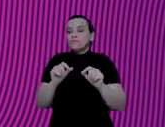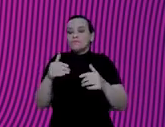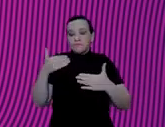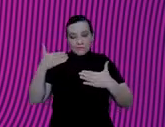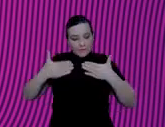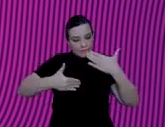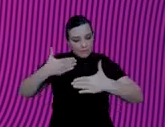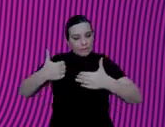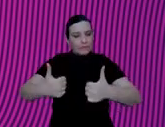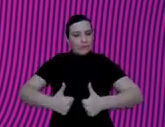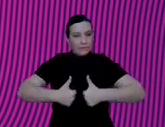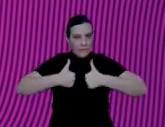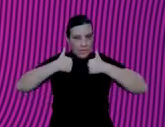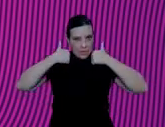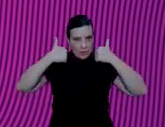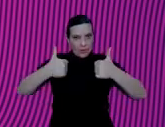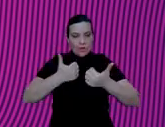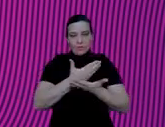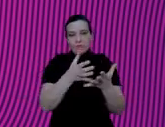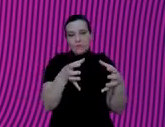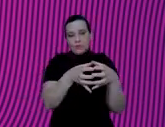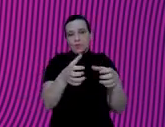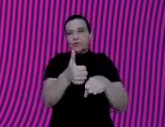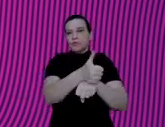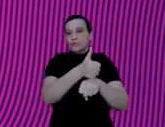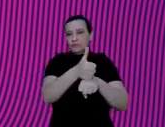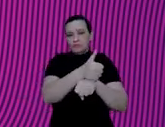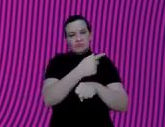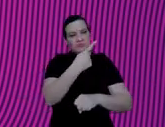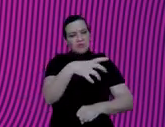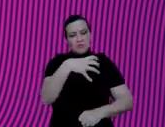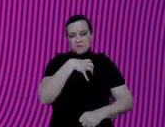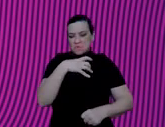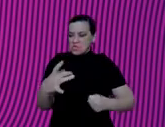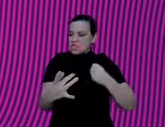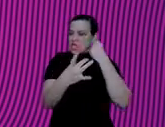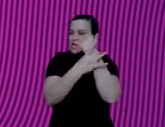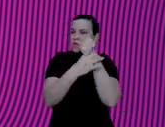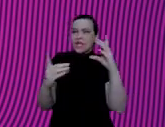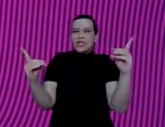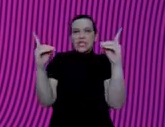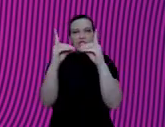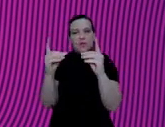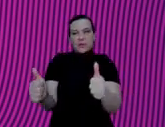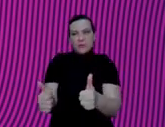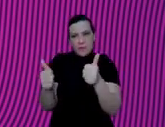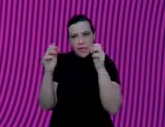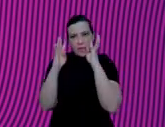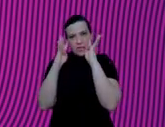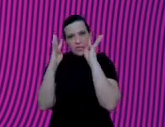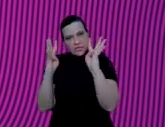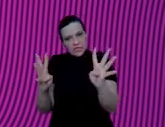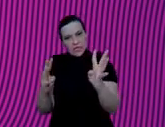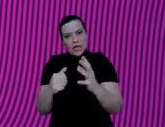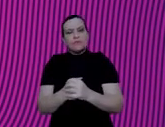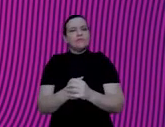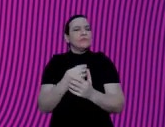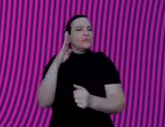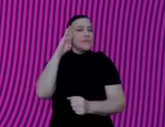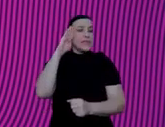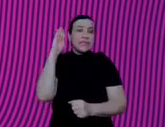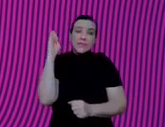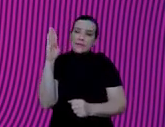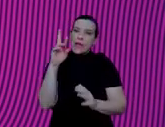dessas pessoas e a segurança para fazer o melhor atendimento aos pacientes. Aí, para mim, que mora o coração desse protocolo.